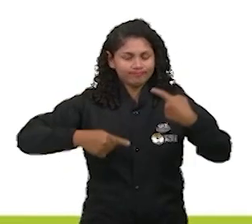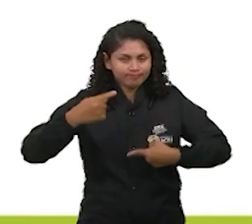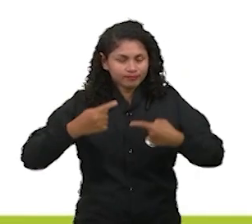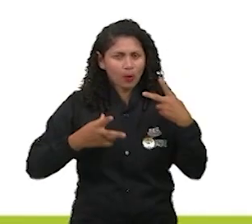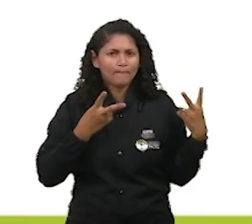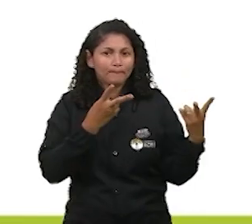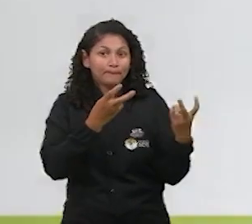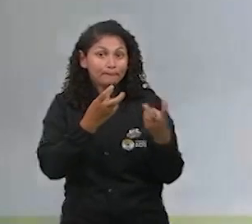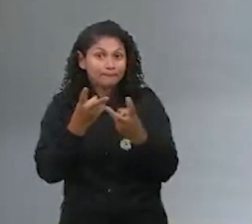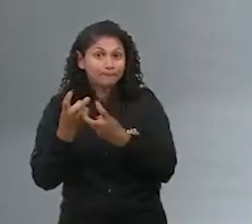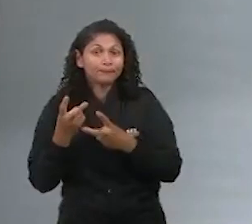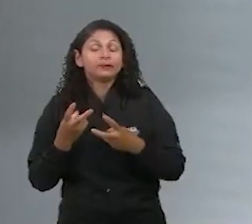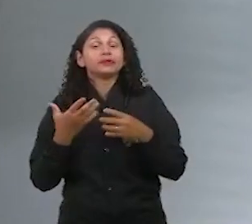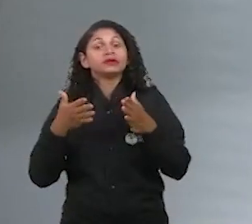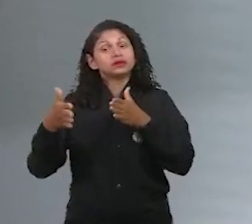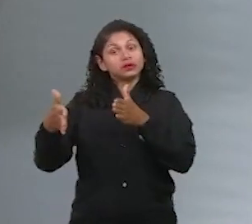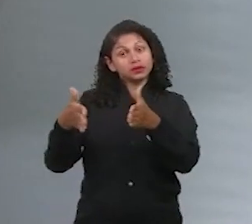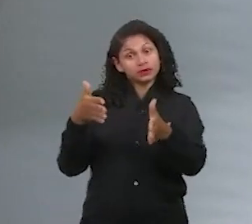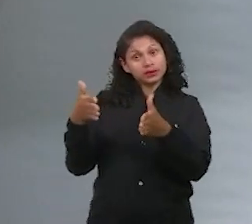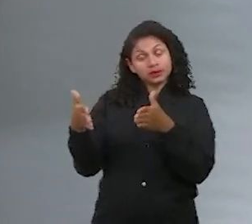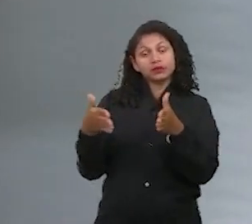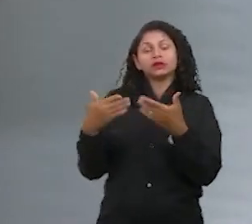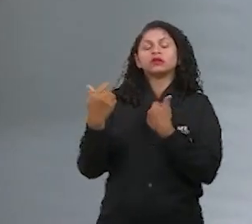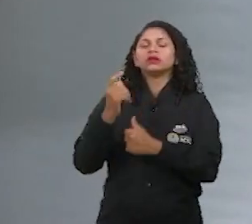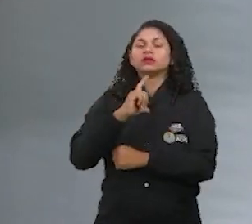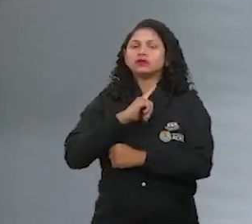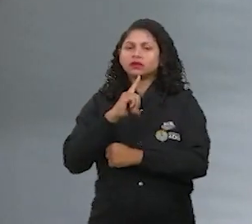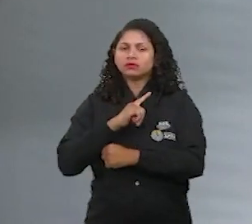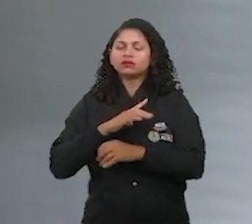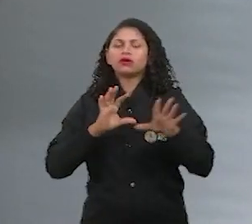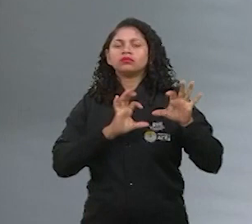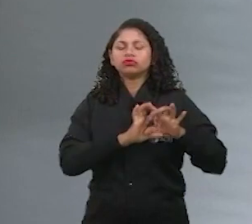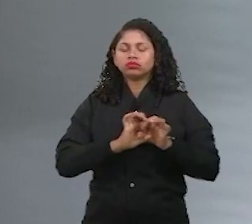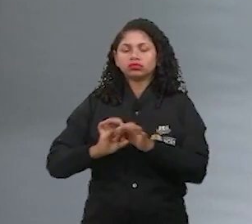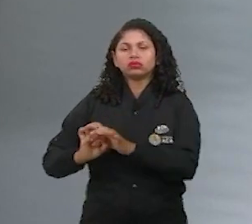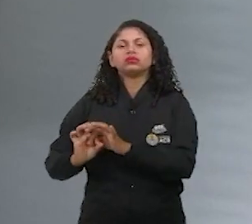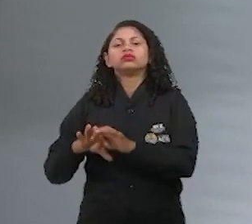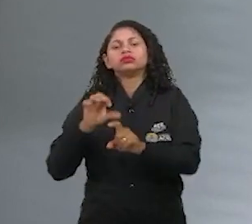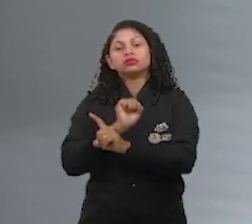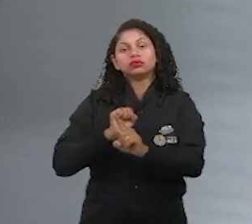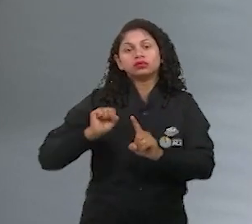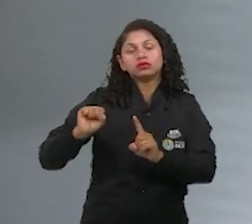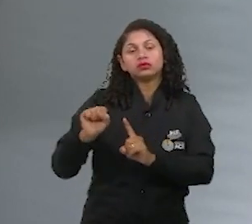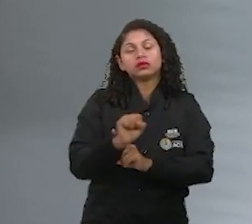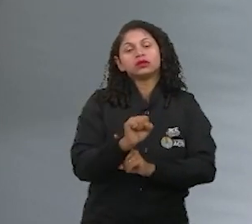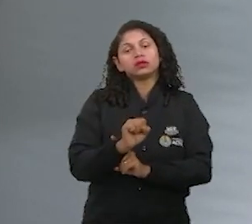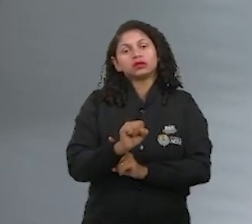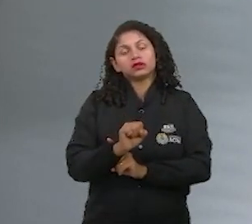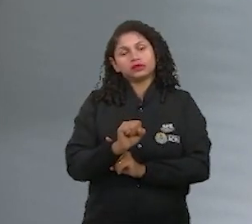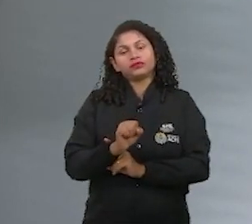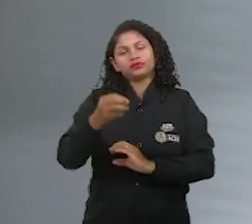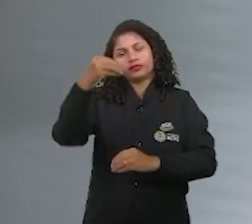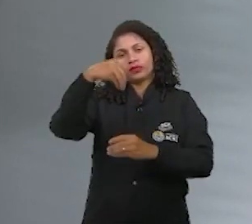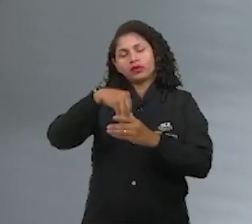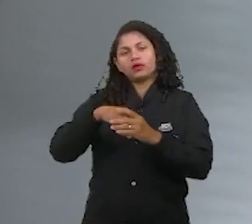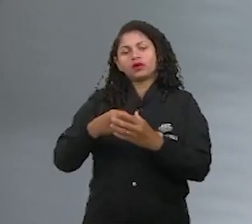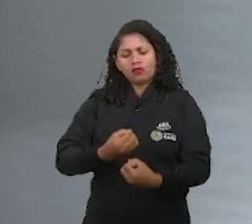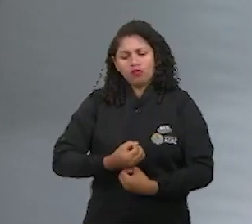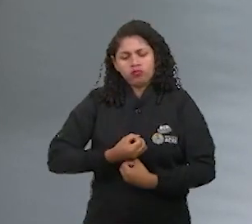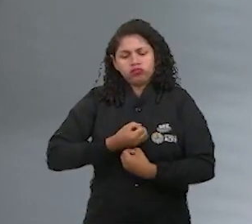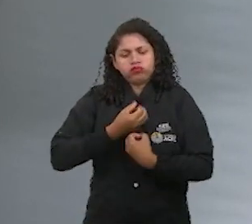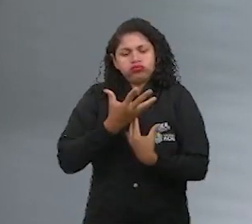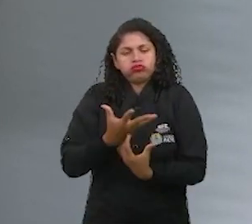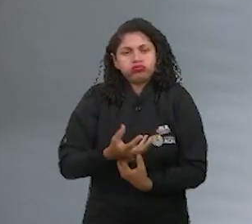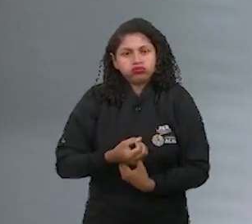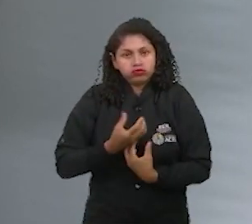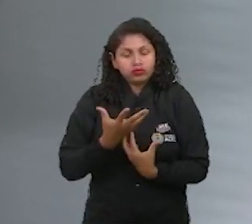vejam que nesse momento tem todo esse contexto social. Então, dentro dos poemas, dentro